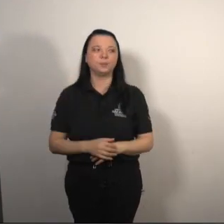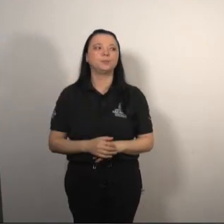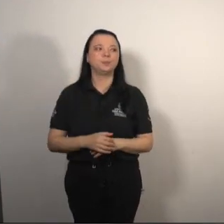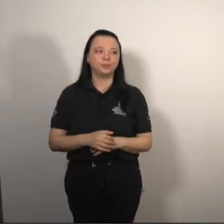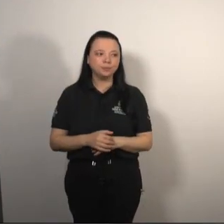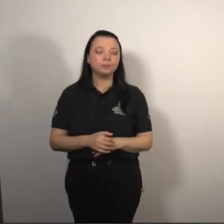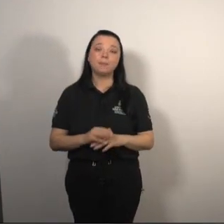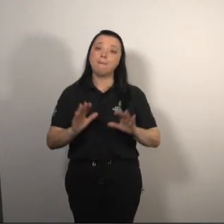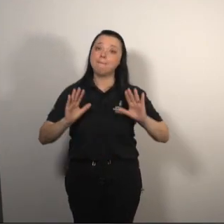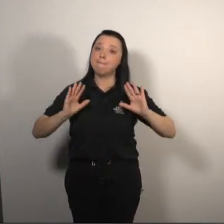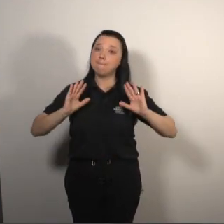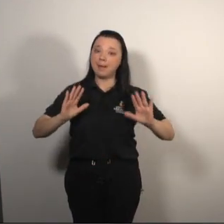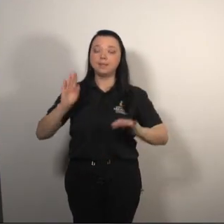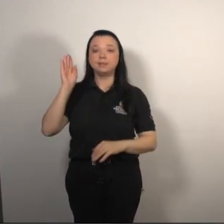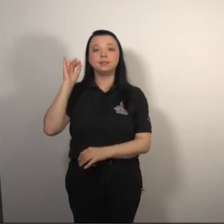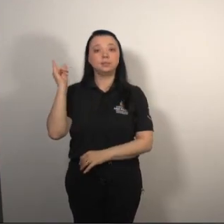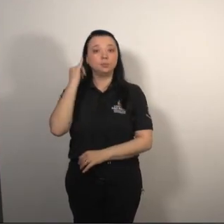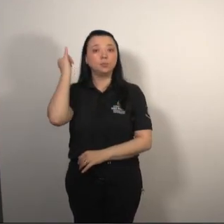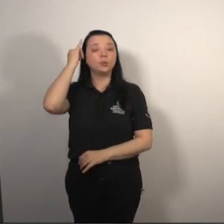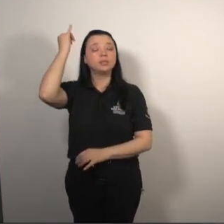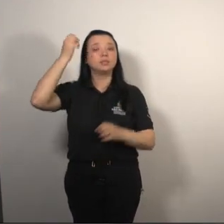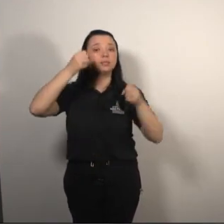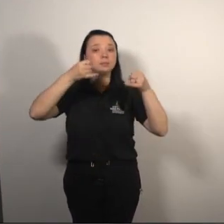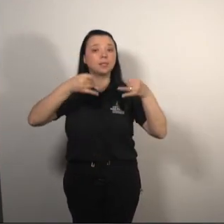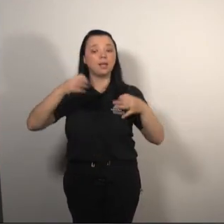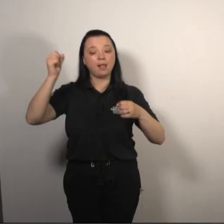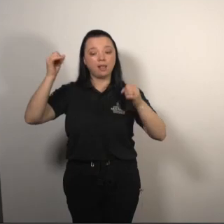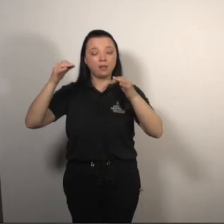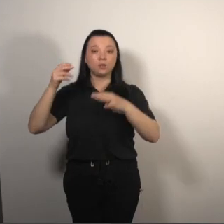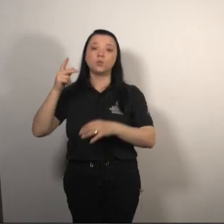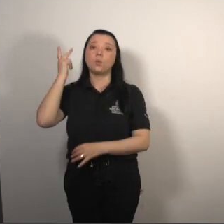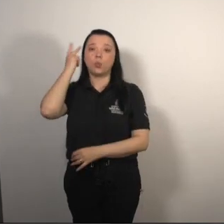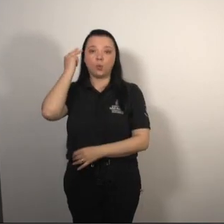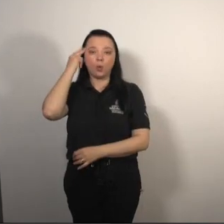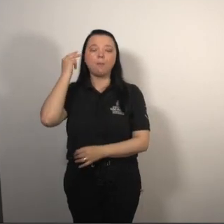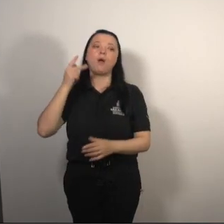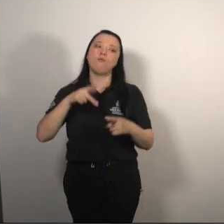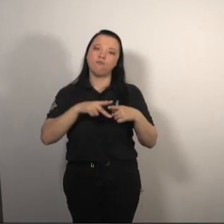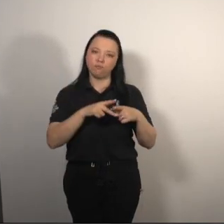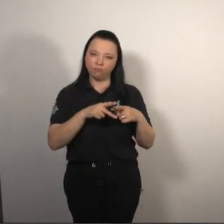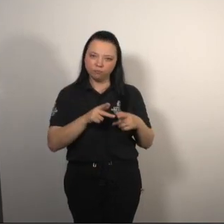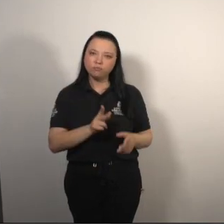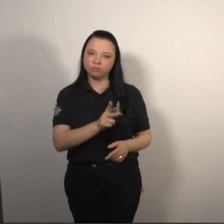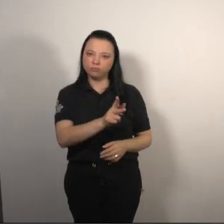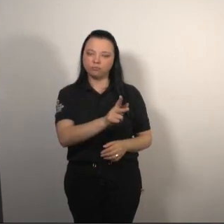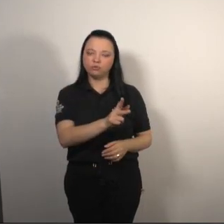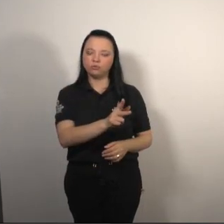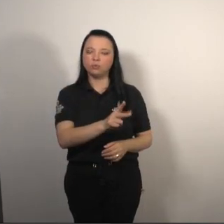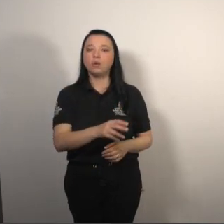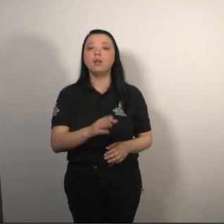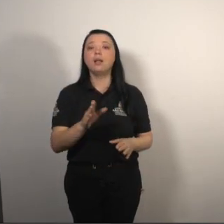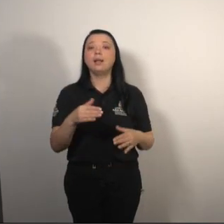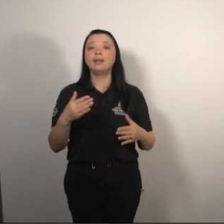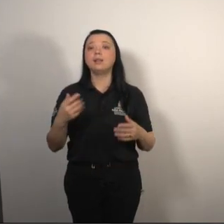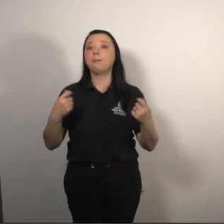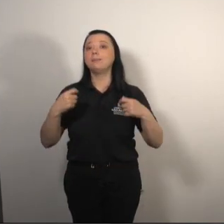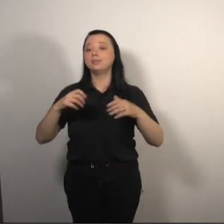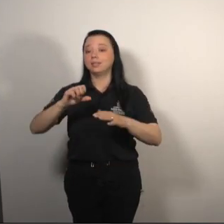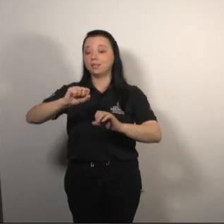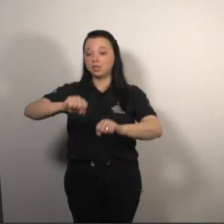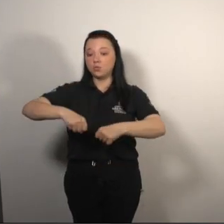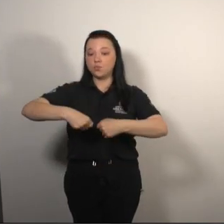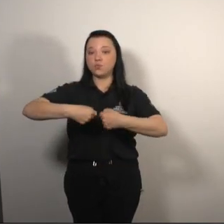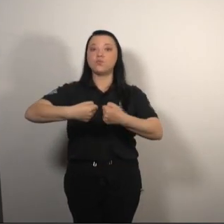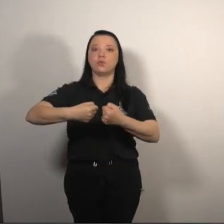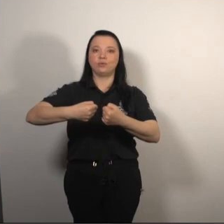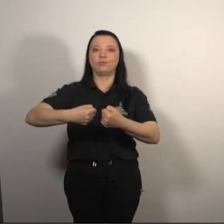Mas destacando que a iluminação normal ela está funcionando e o que vai agora ser recomposto, aguardando que chegue